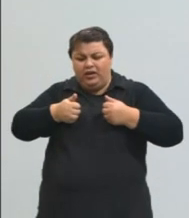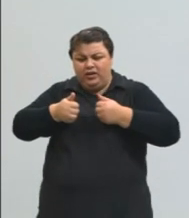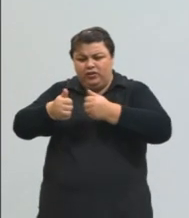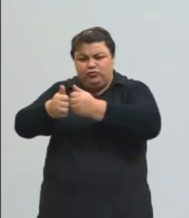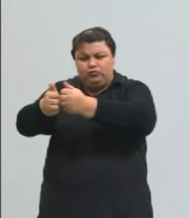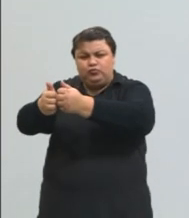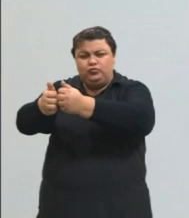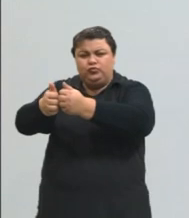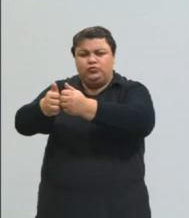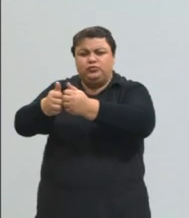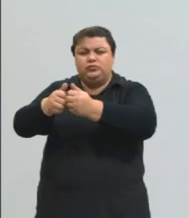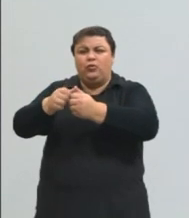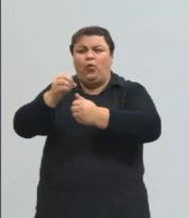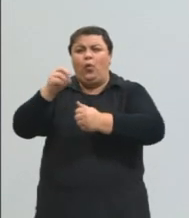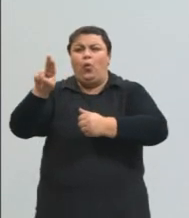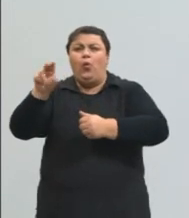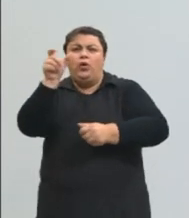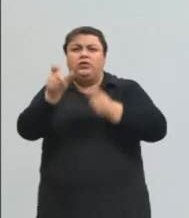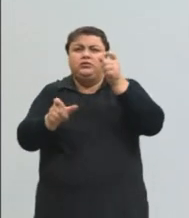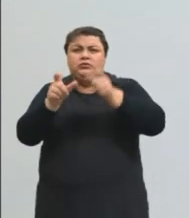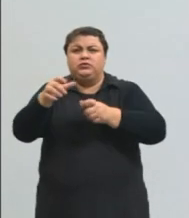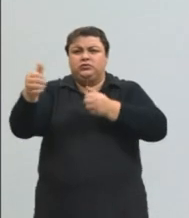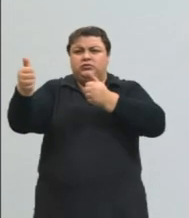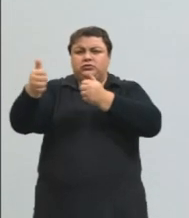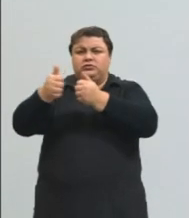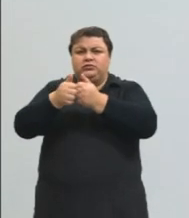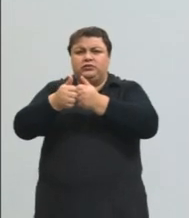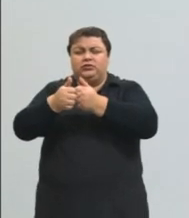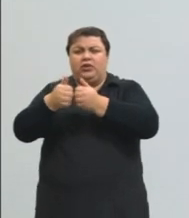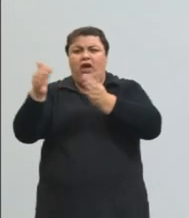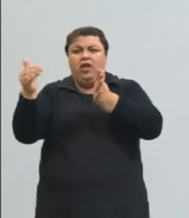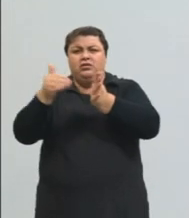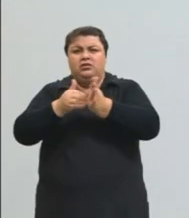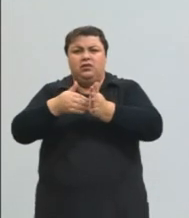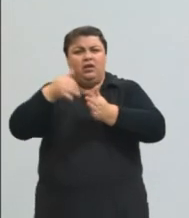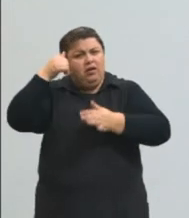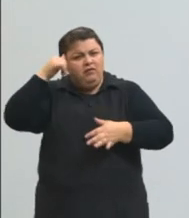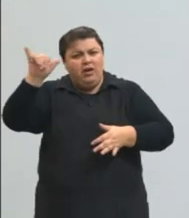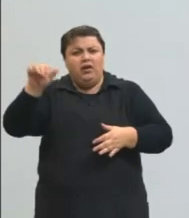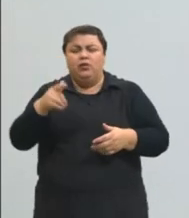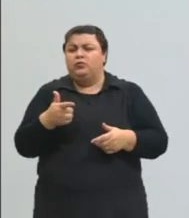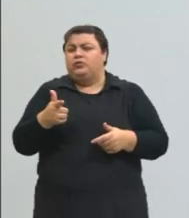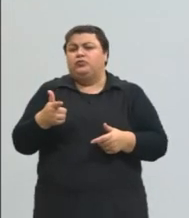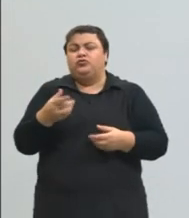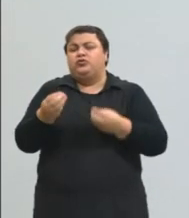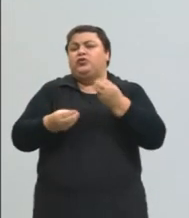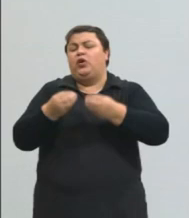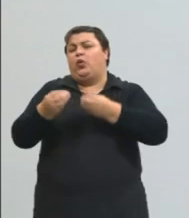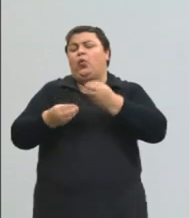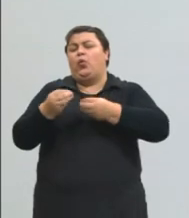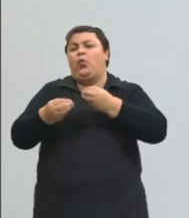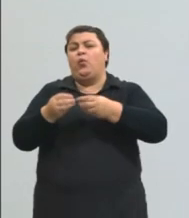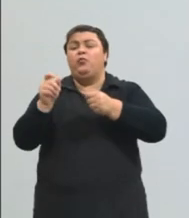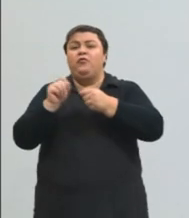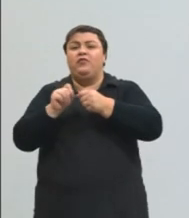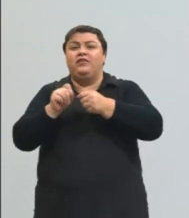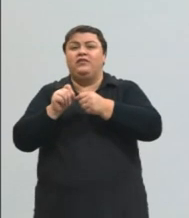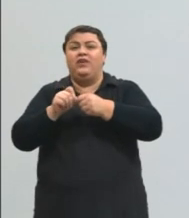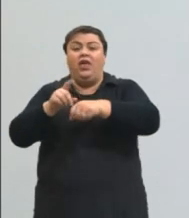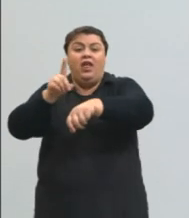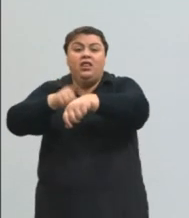ou as pessoas eram levadas até a vaca porque não tinha ainda o processo de refrigeração, né? Tinha que ser ali tudo na